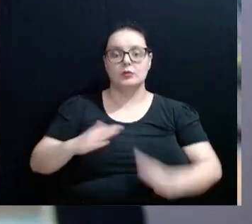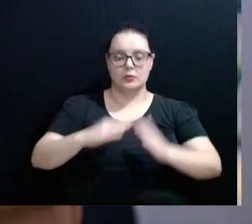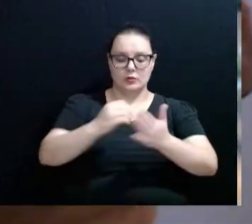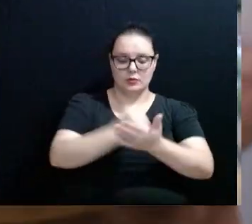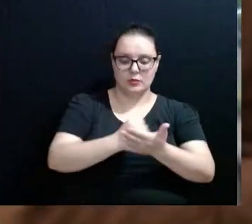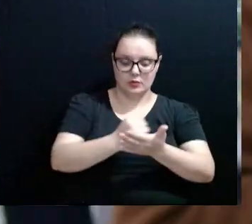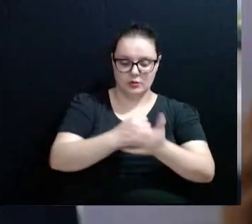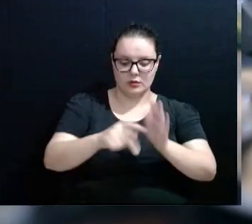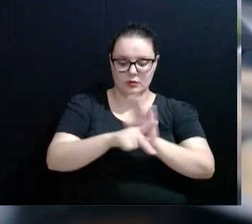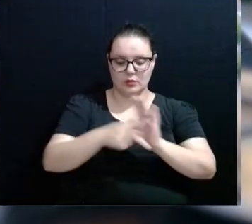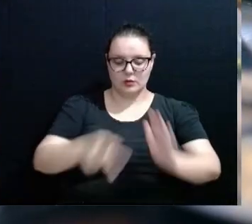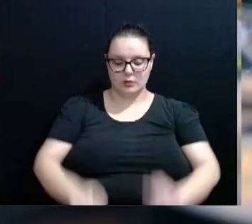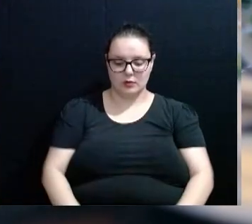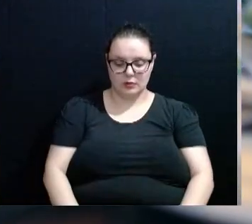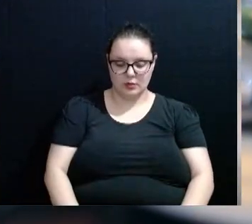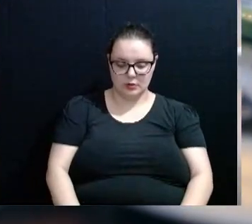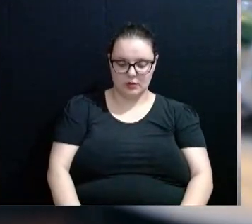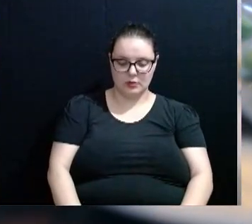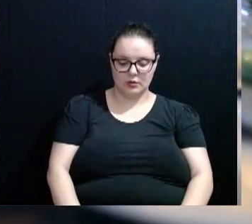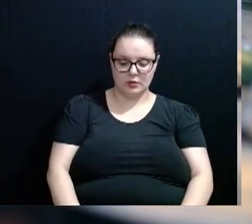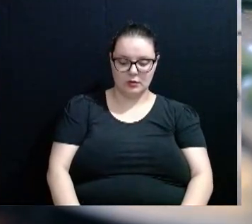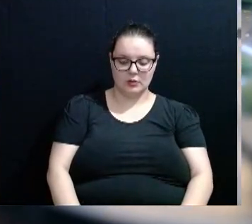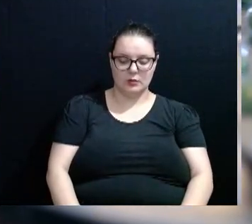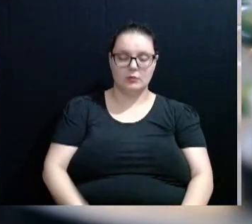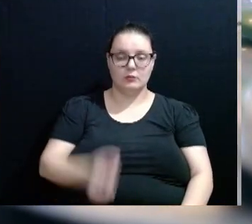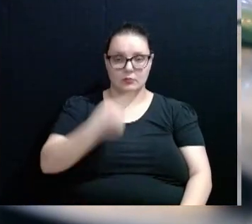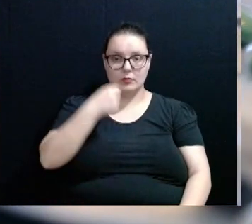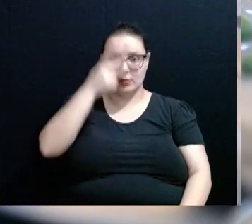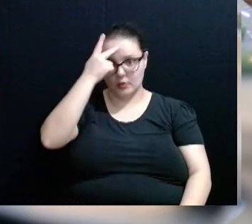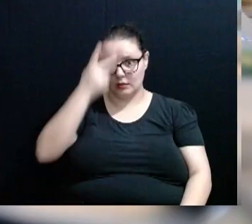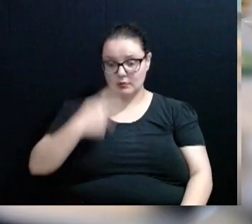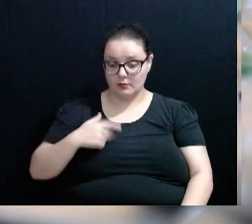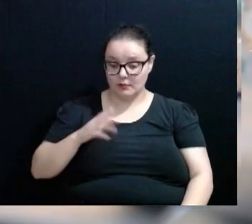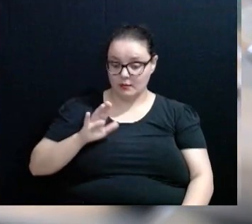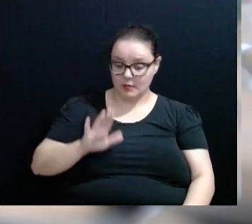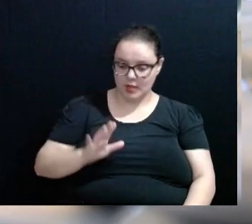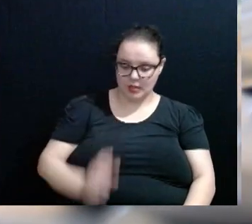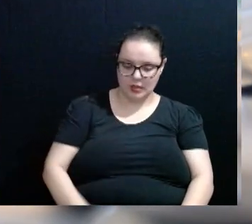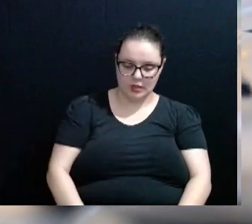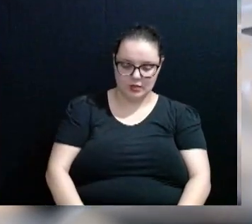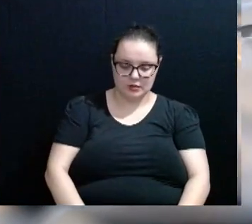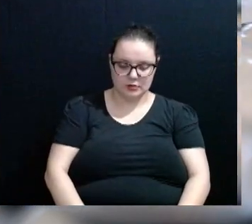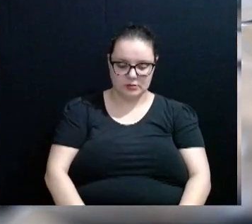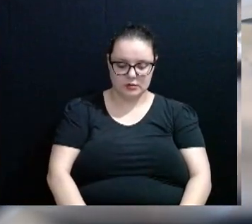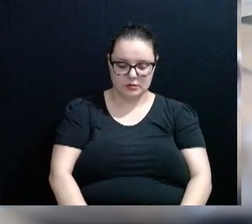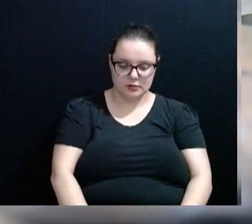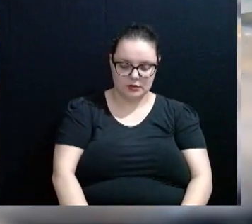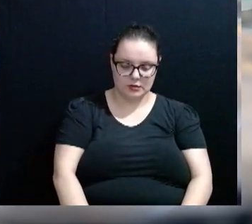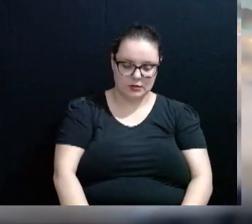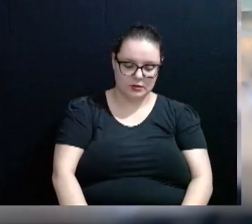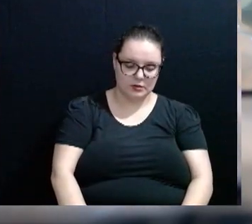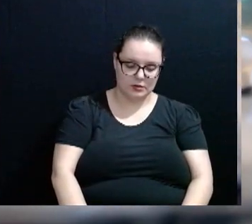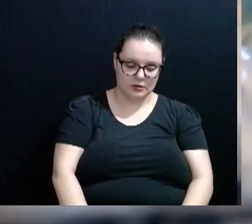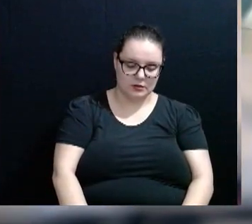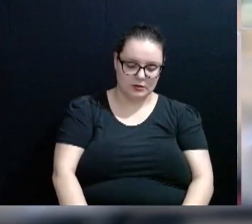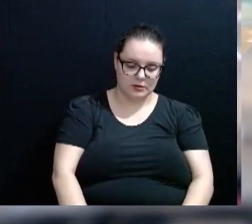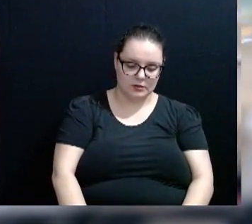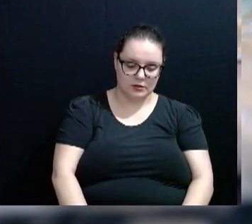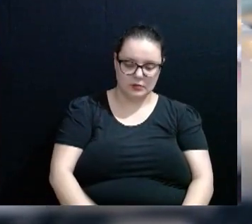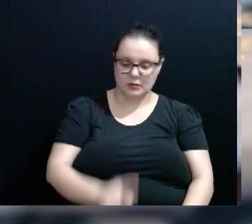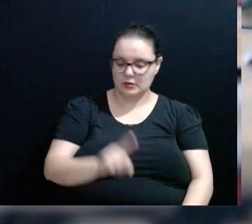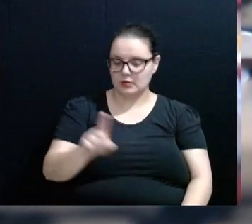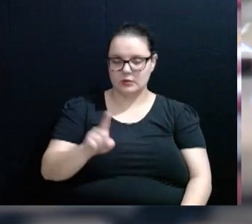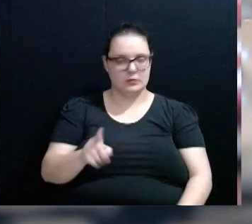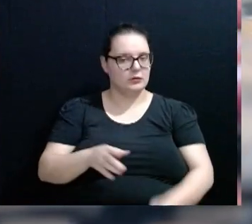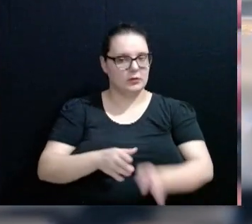dia, né, de farmacêutico, a gente vê pessoas que se automedicam, né? Porém, né, não é recomendado